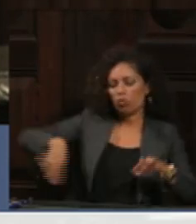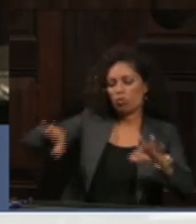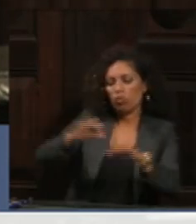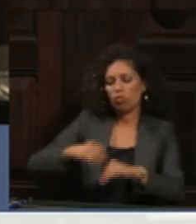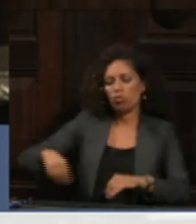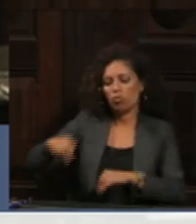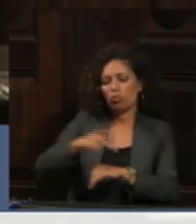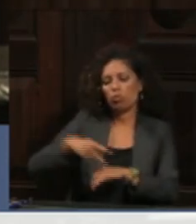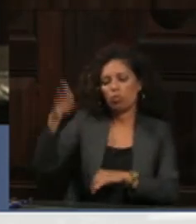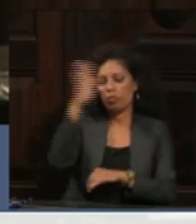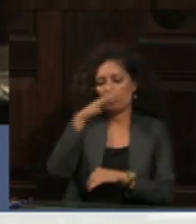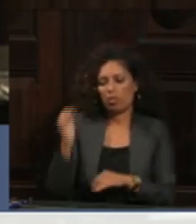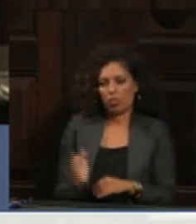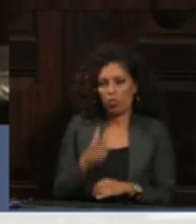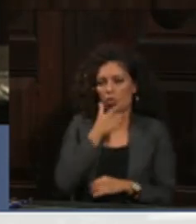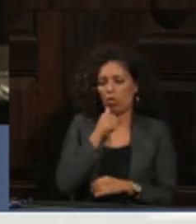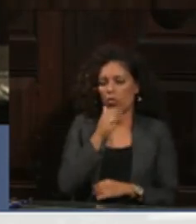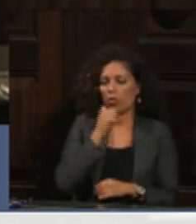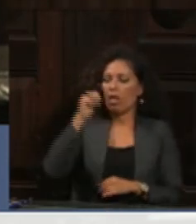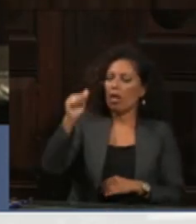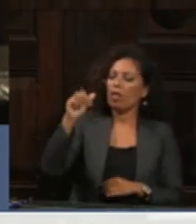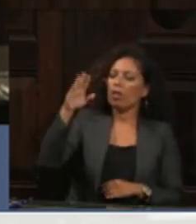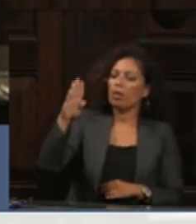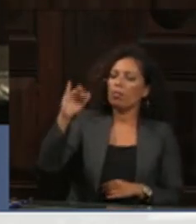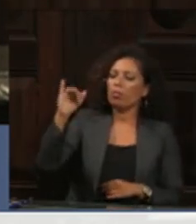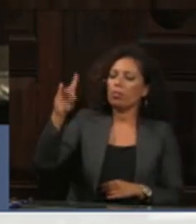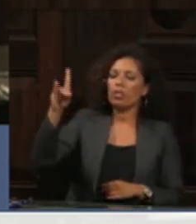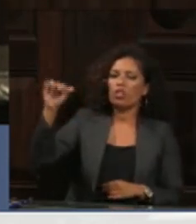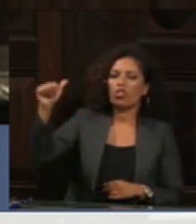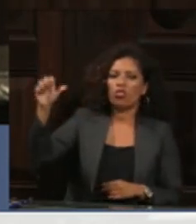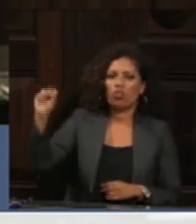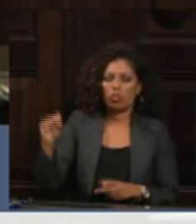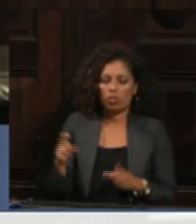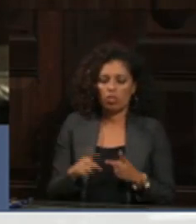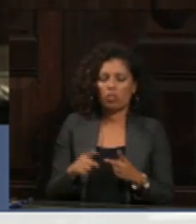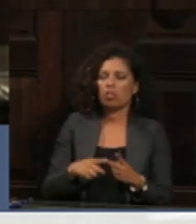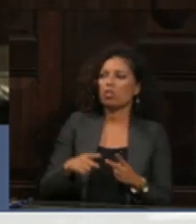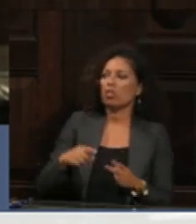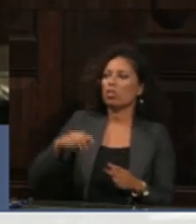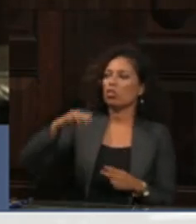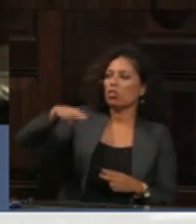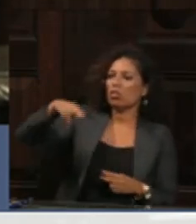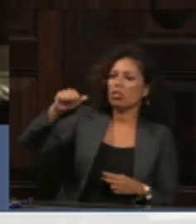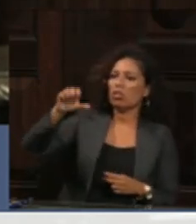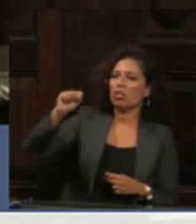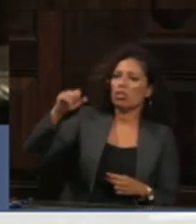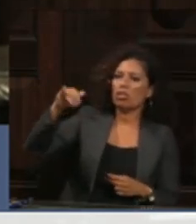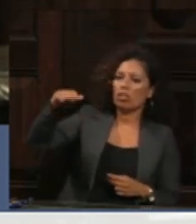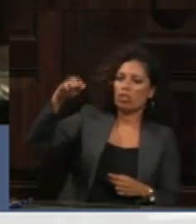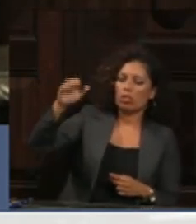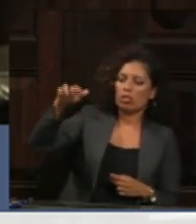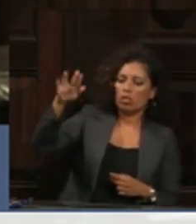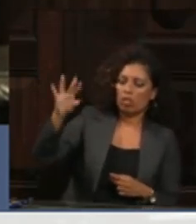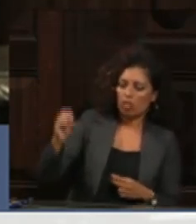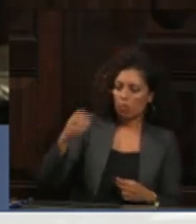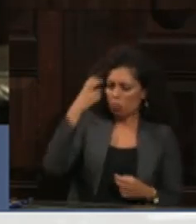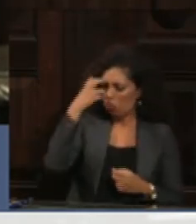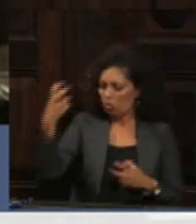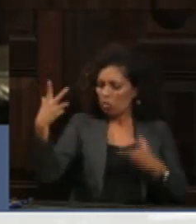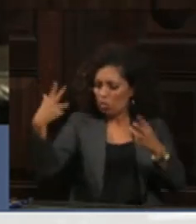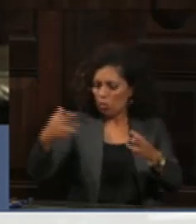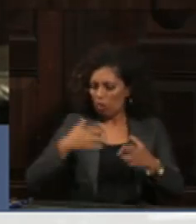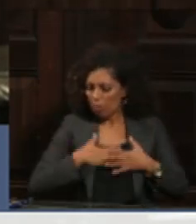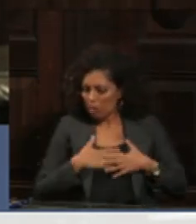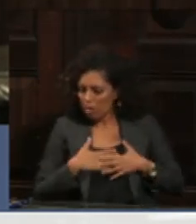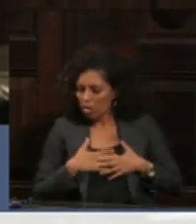do Nascimento, homem negro, intelectual, assim como eu, assim como a vereadora executada Marielle